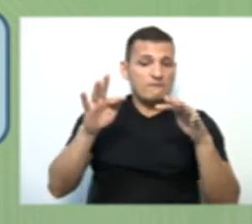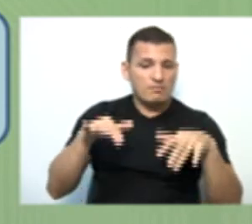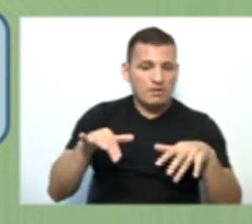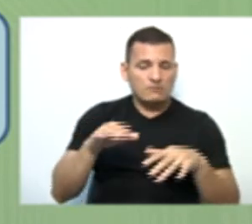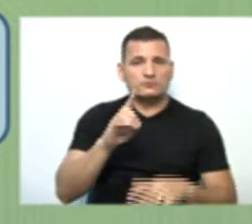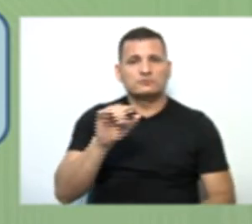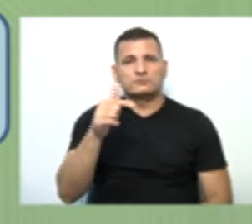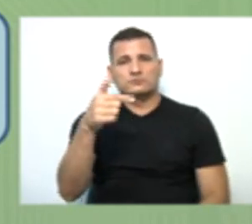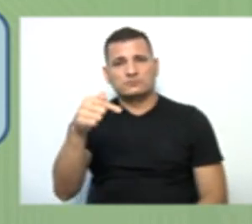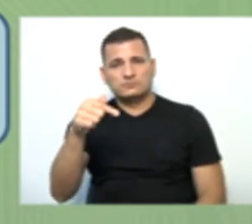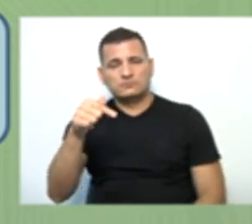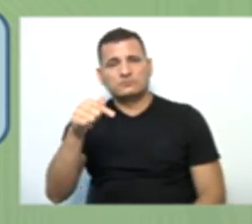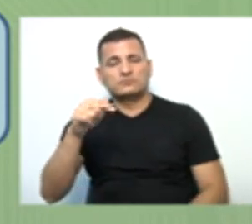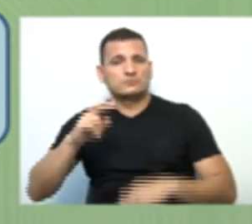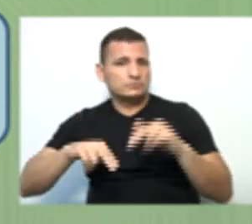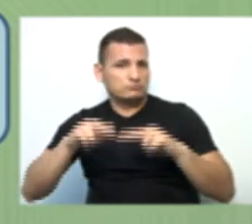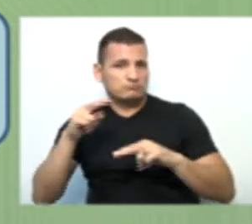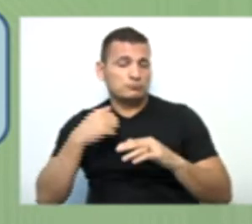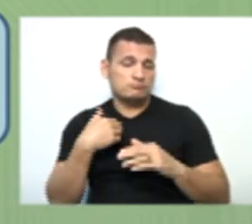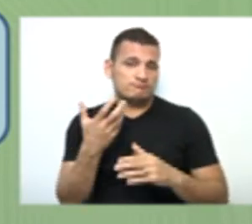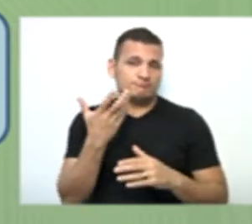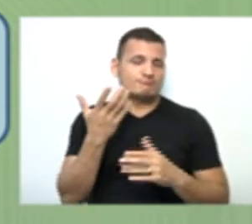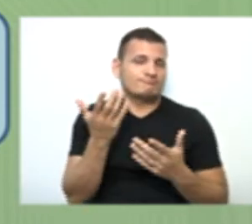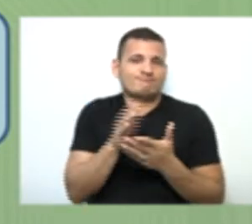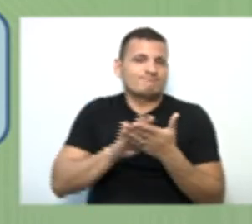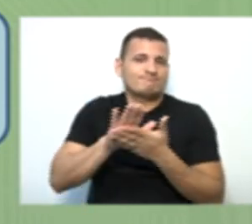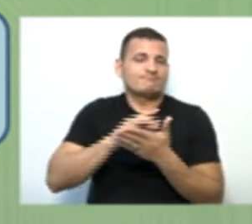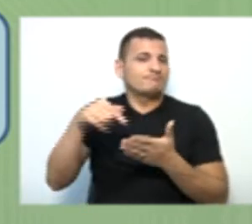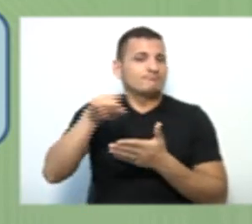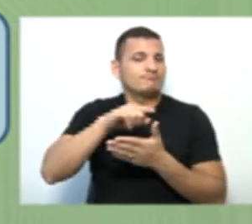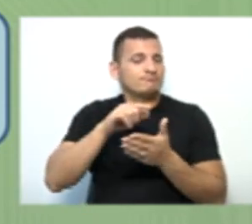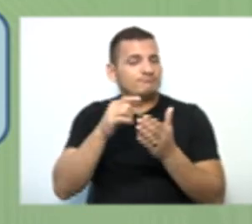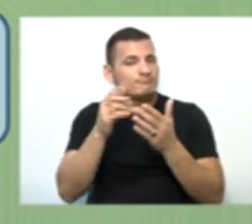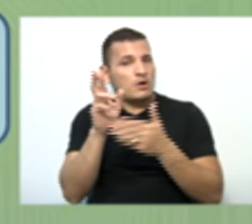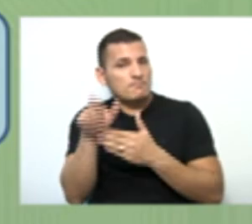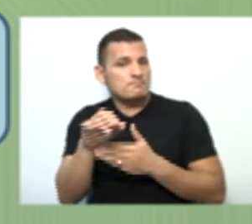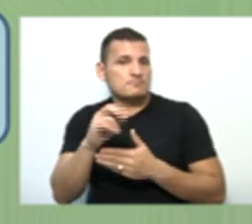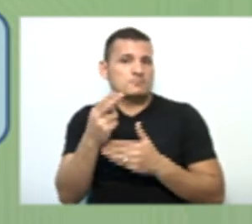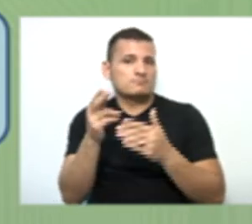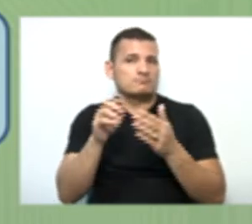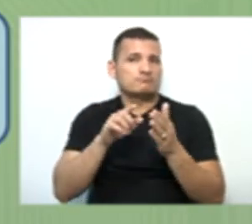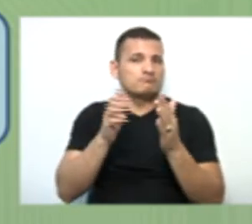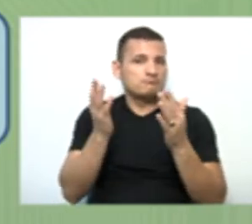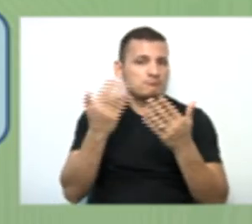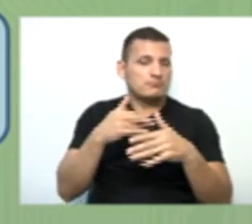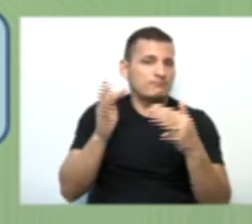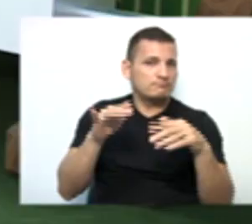Deus quiser, espero que não tenha ninguém de recuperação e nem de exame final, meus queridos.